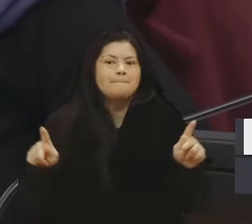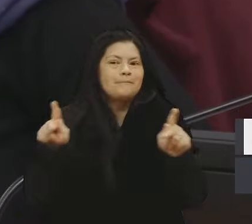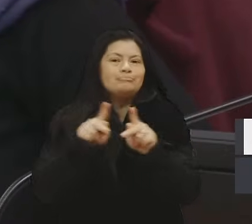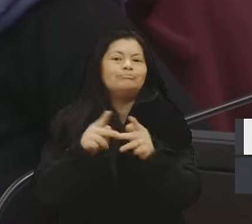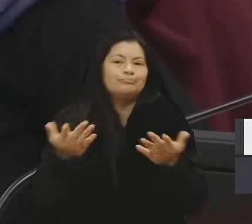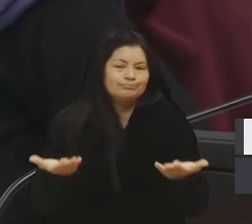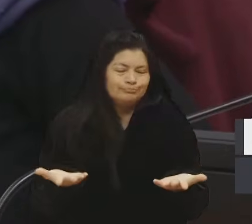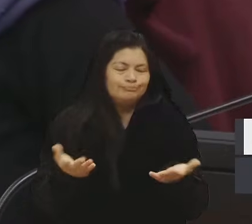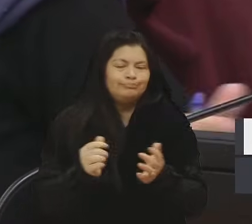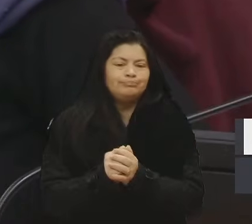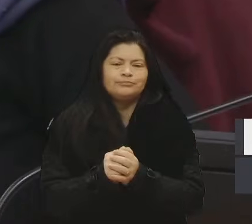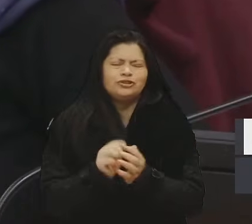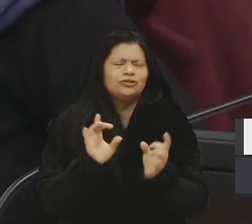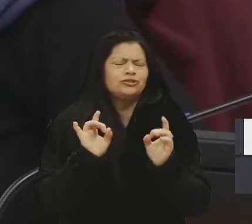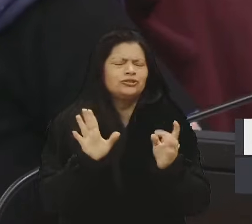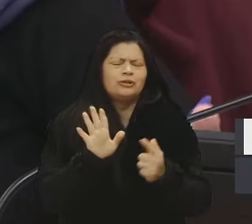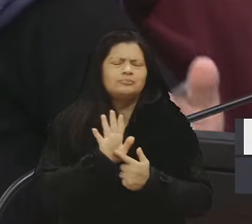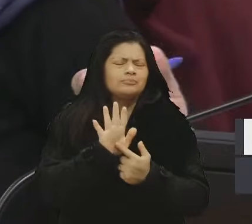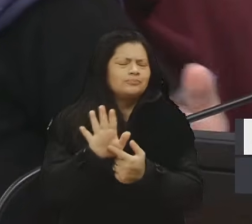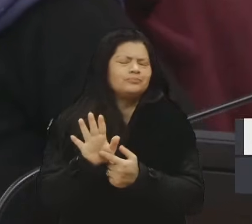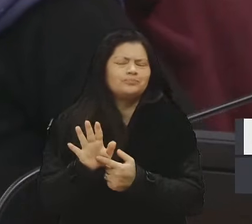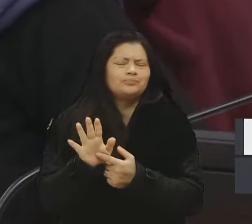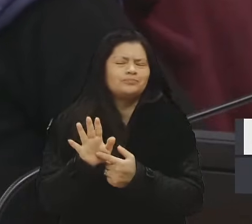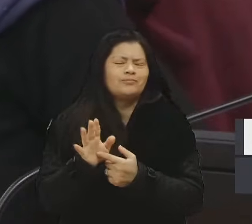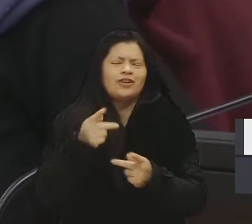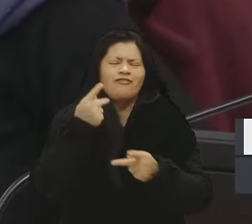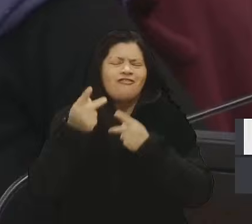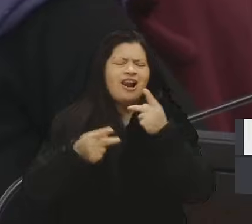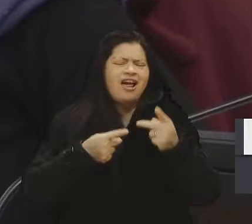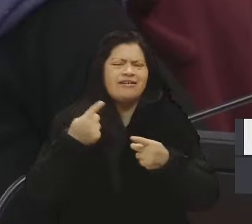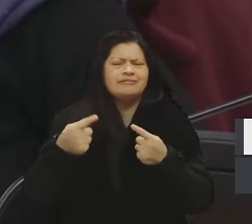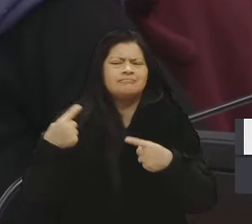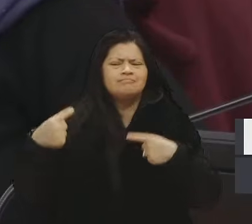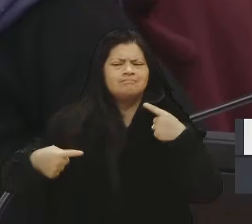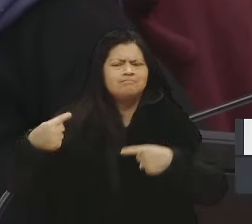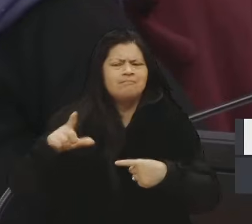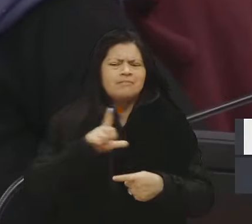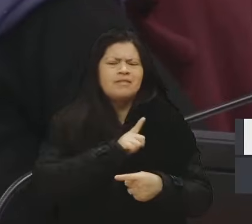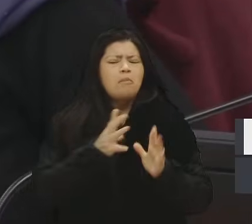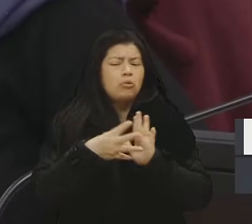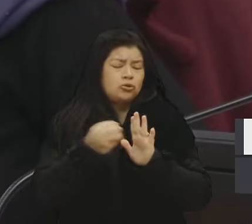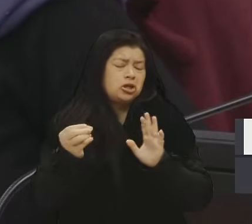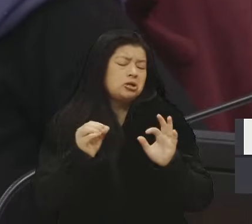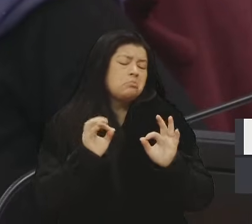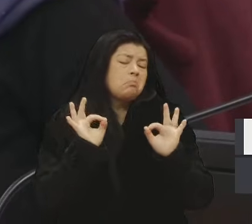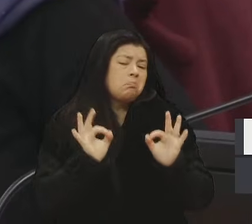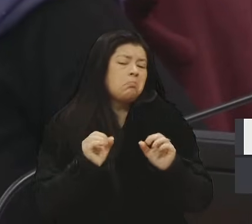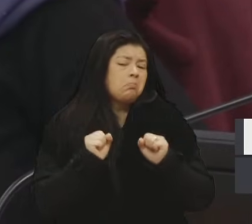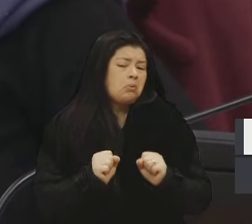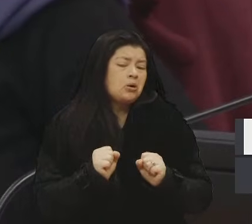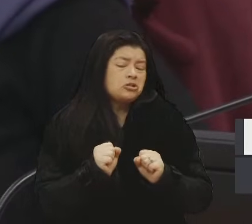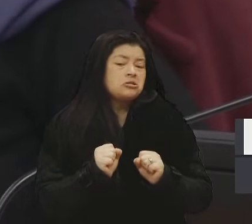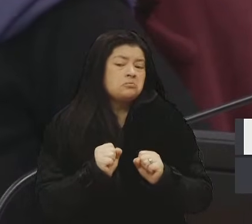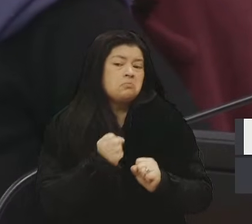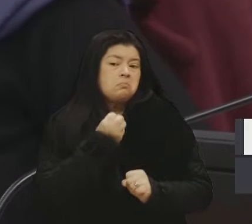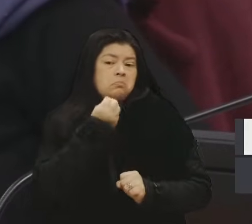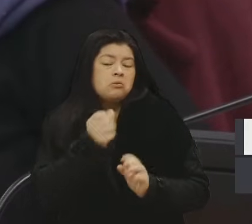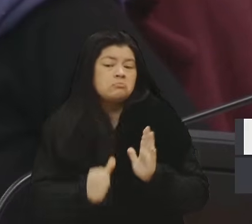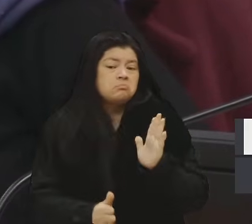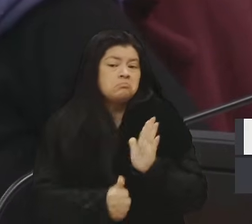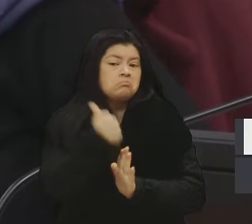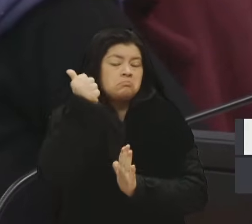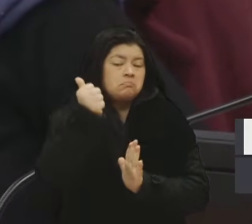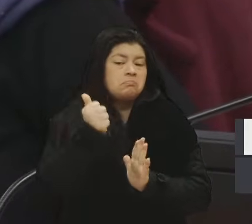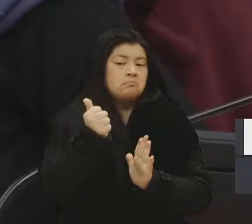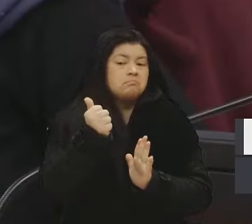também para a gente dialogar com os diferentes e mostrar que tem um modelo aqui que dá certo, basta querer, né? Falo